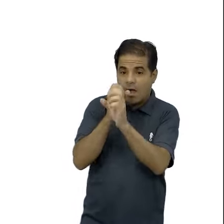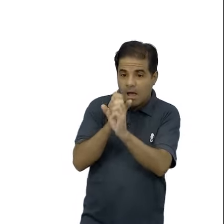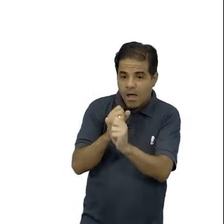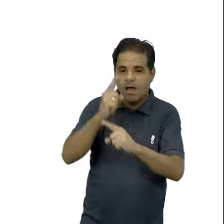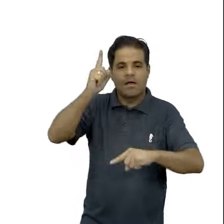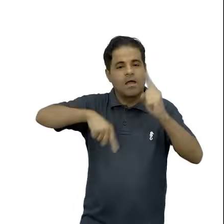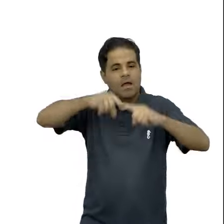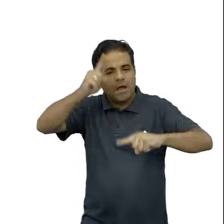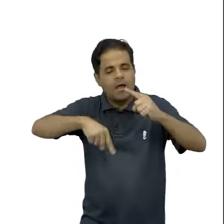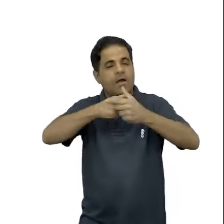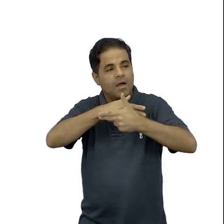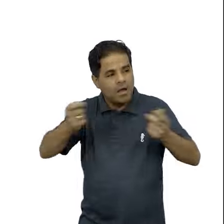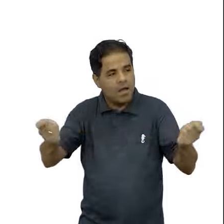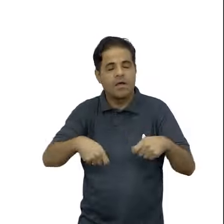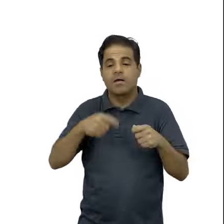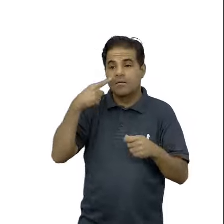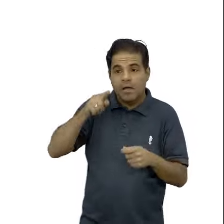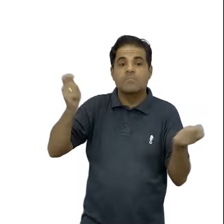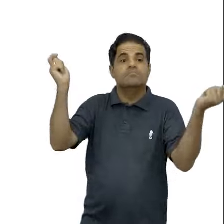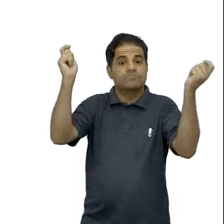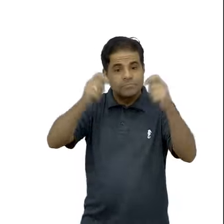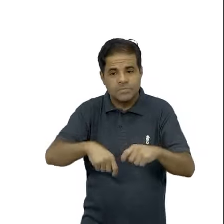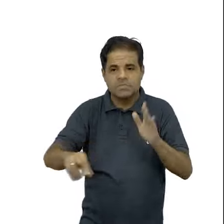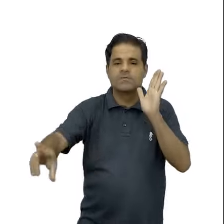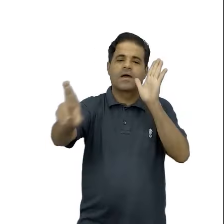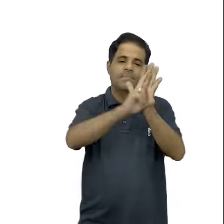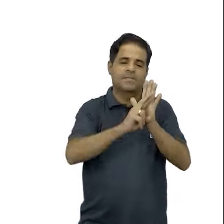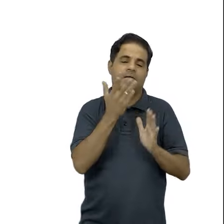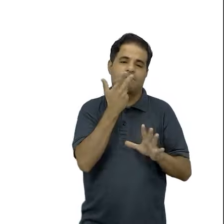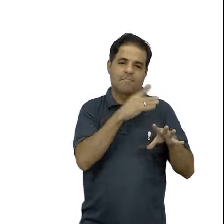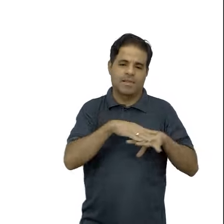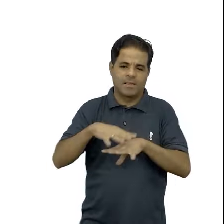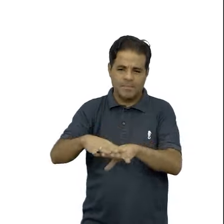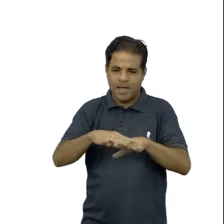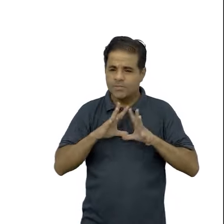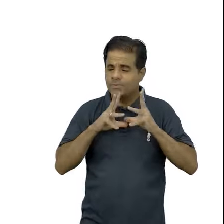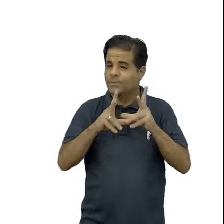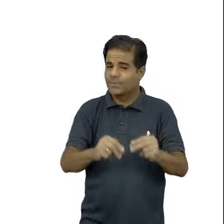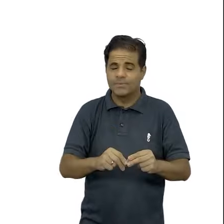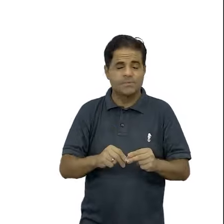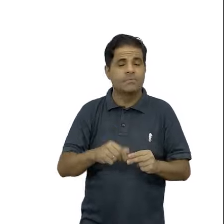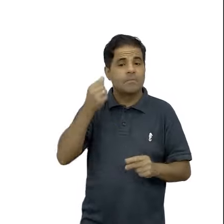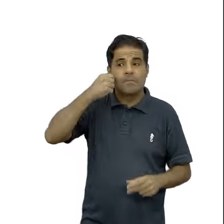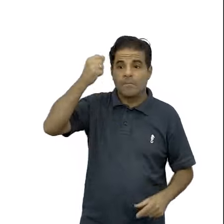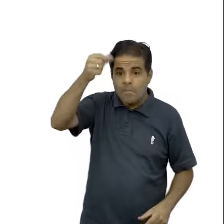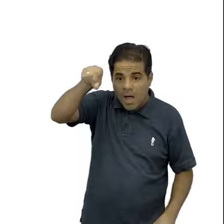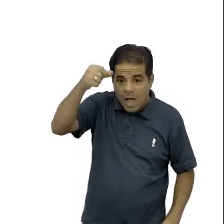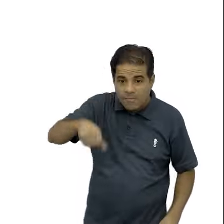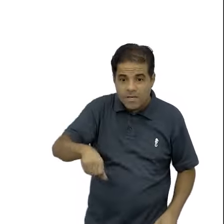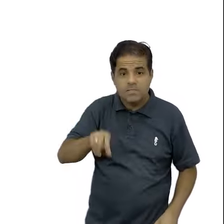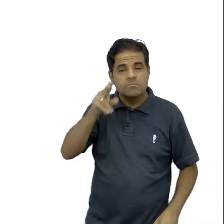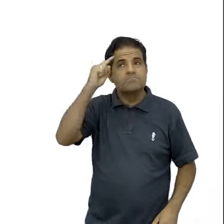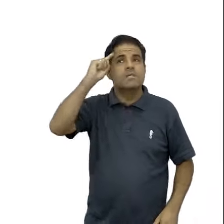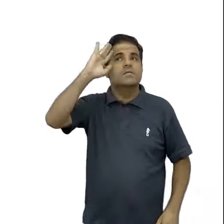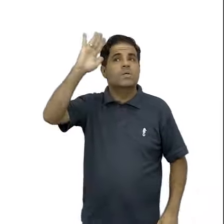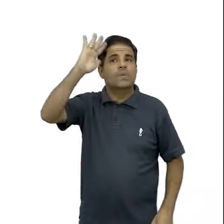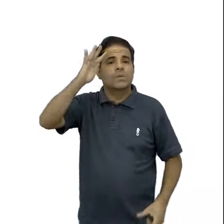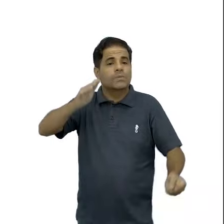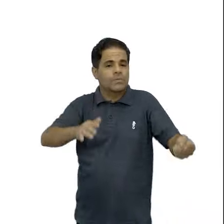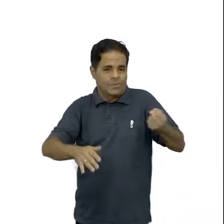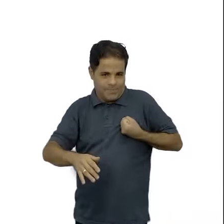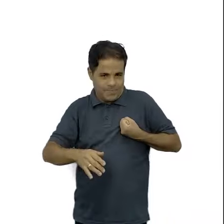de objetos é possível representar matematicamente uma coleção por meio de números.